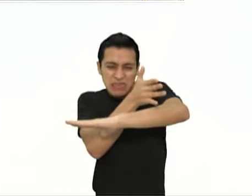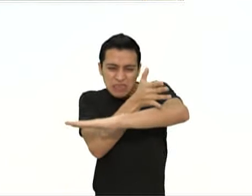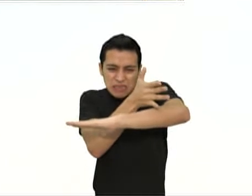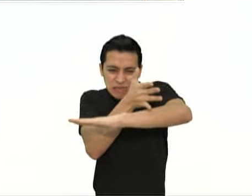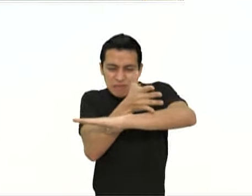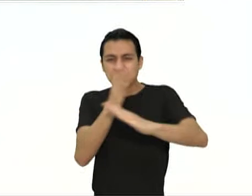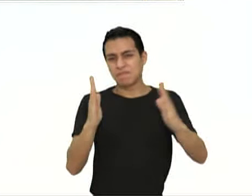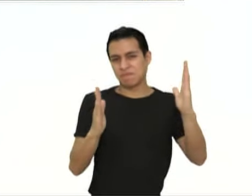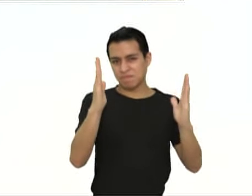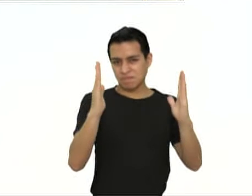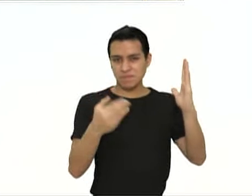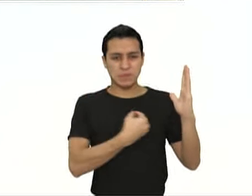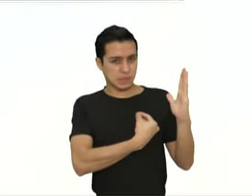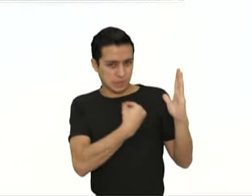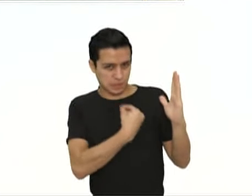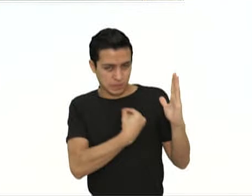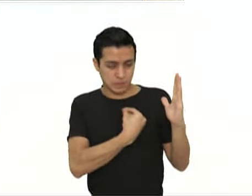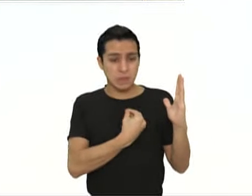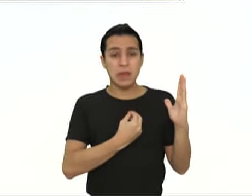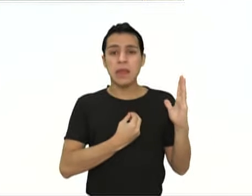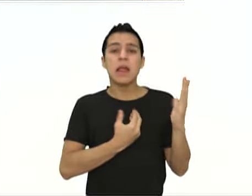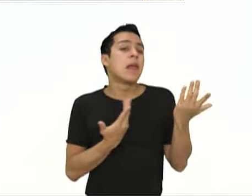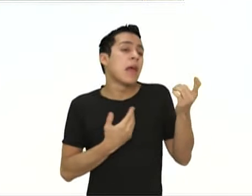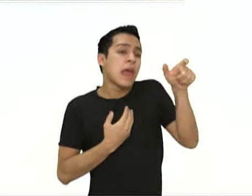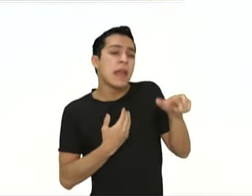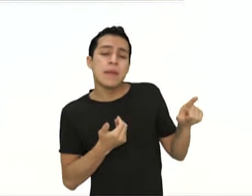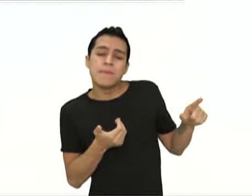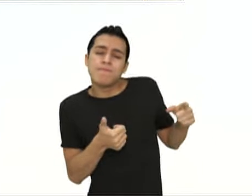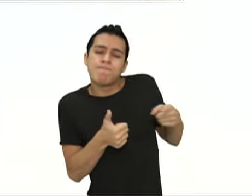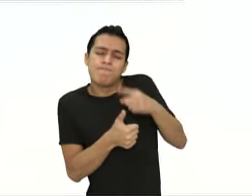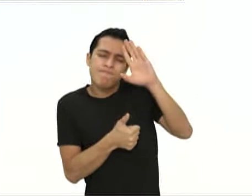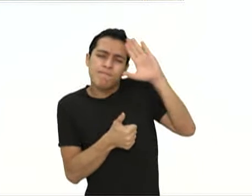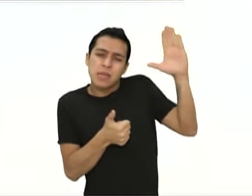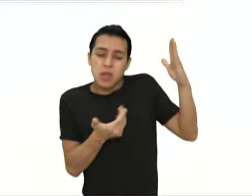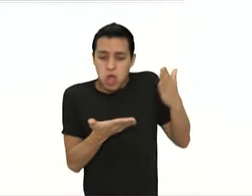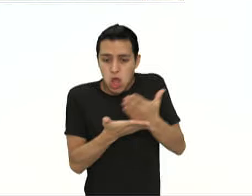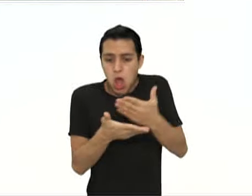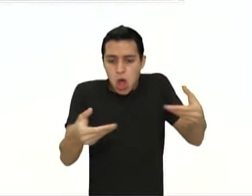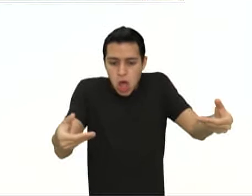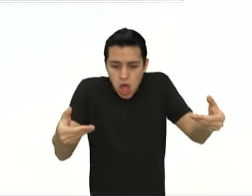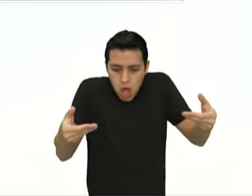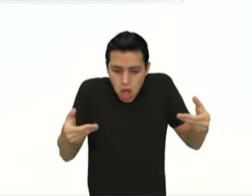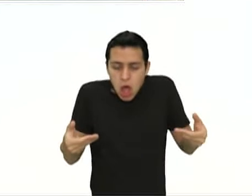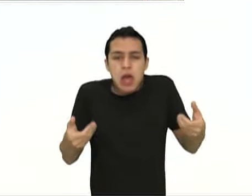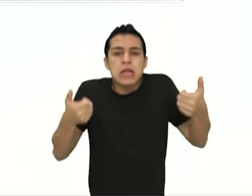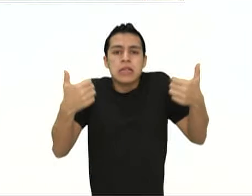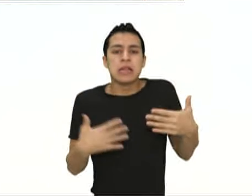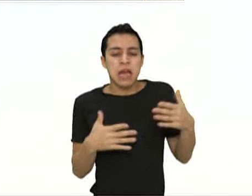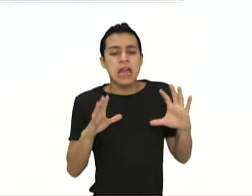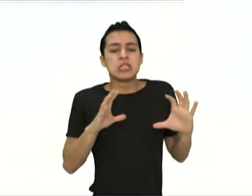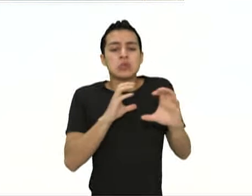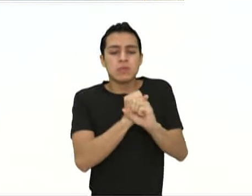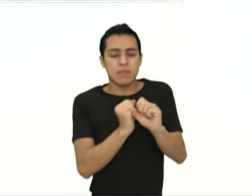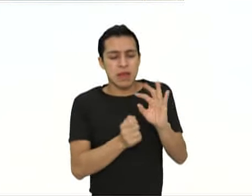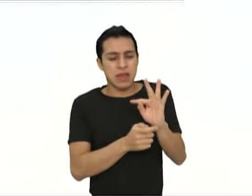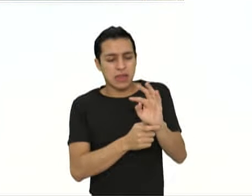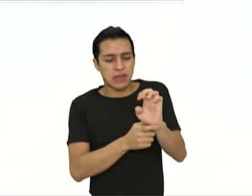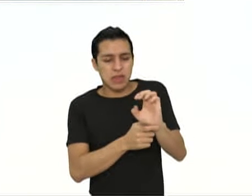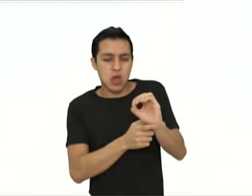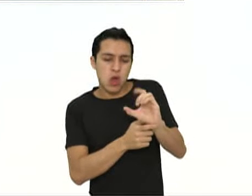da escolástica, né? Tomás de Aquino vai ter sua principal obra, né, chamada Suma Teológica, tá? Suma seria meio que